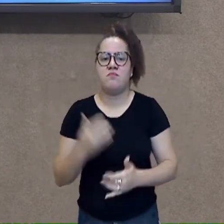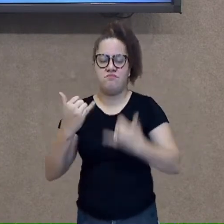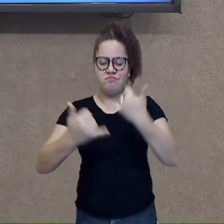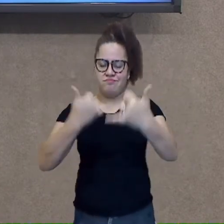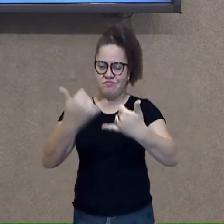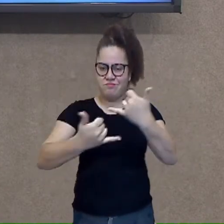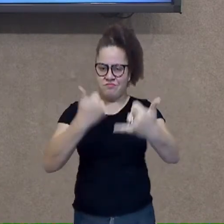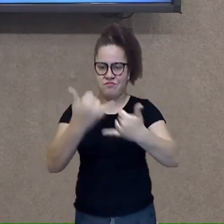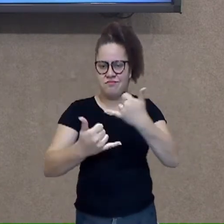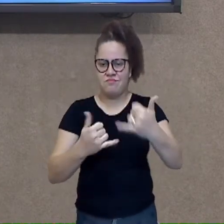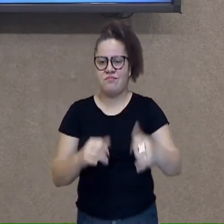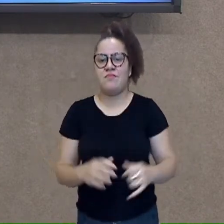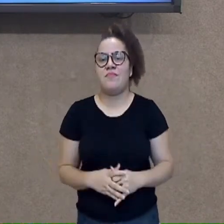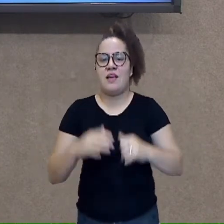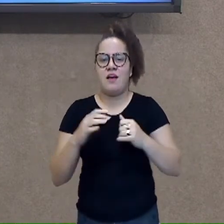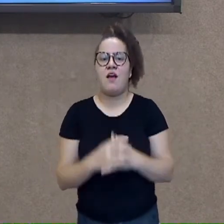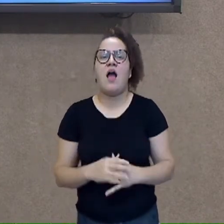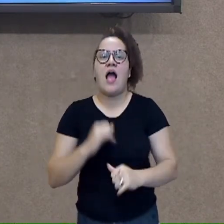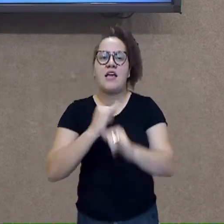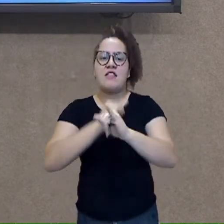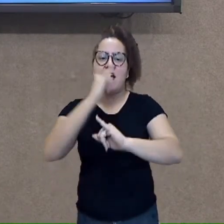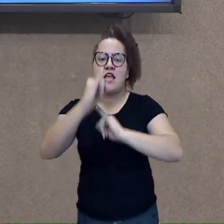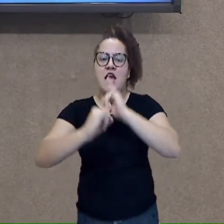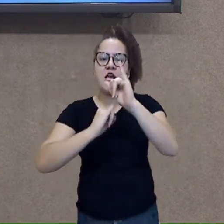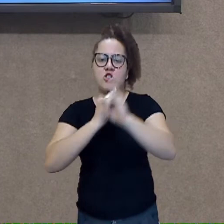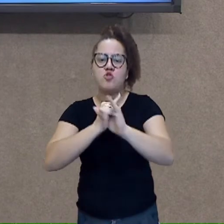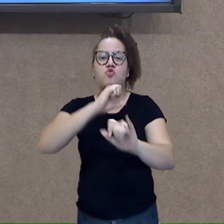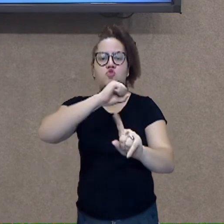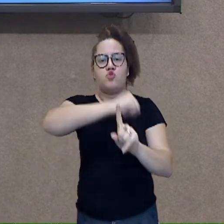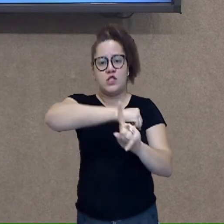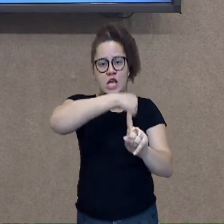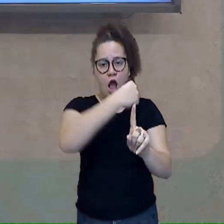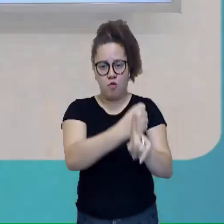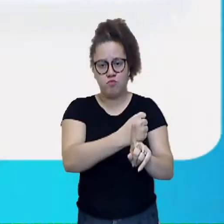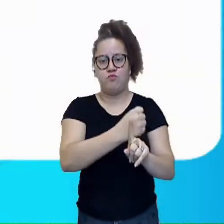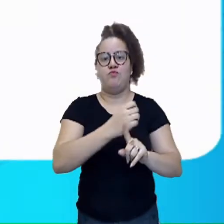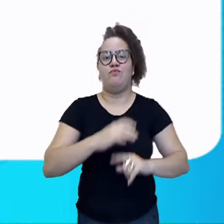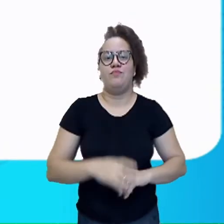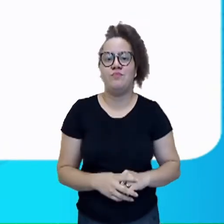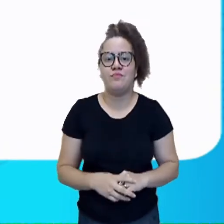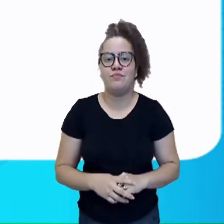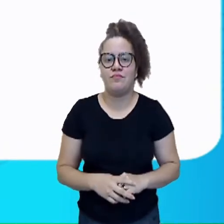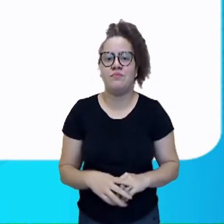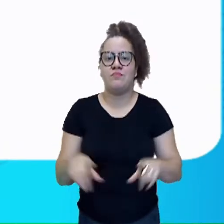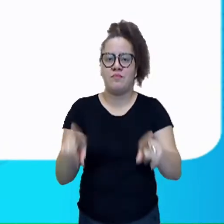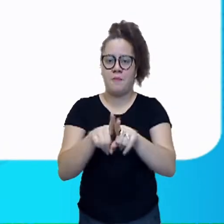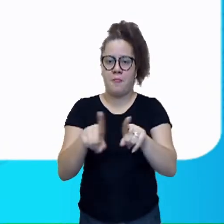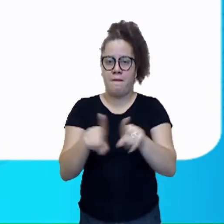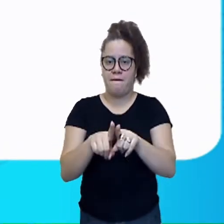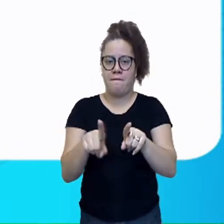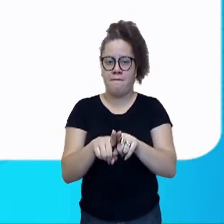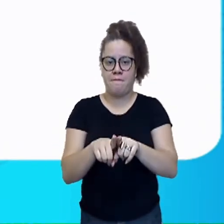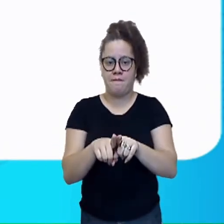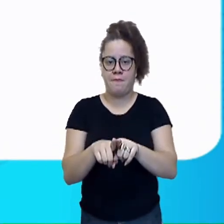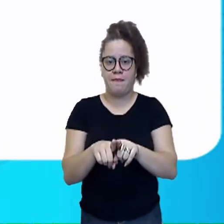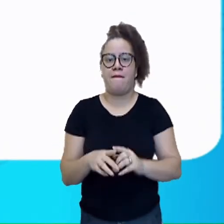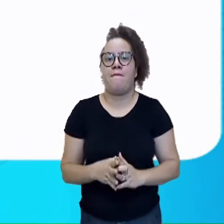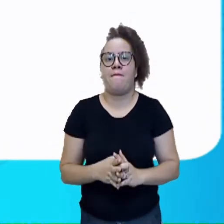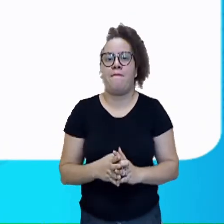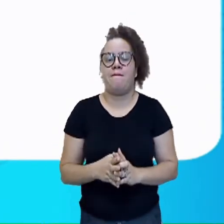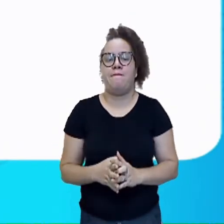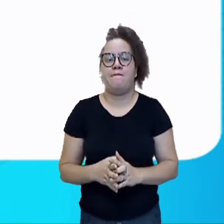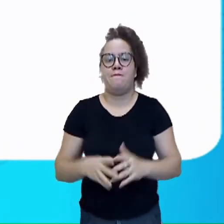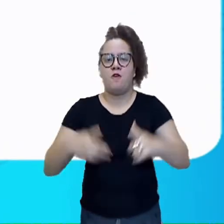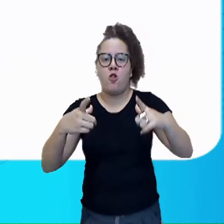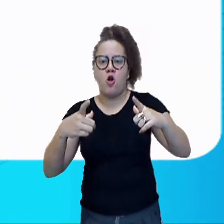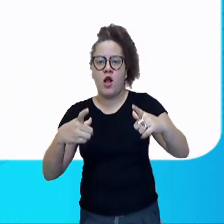a internet como meio de comunicação social em massa. E também, de acordo com o